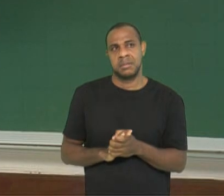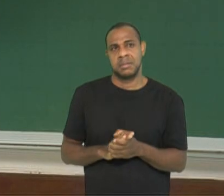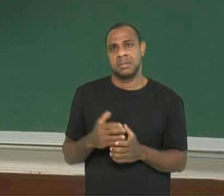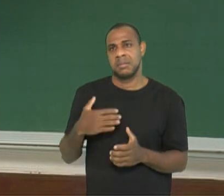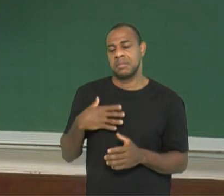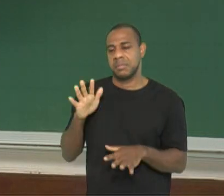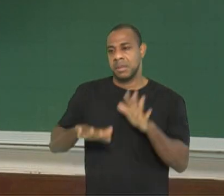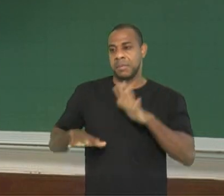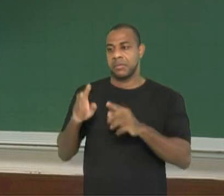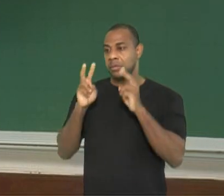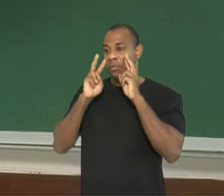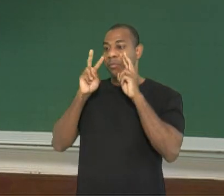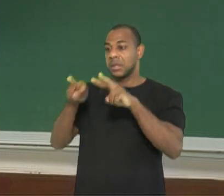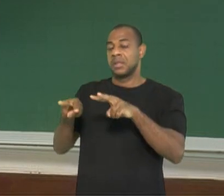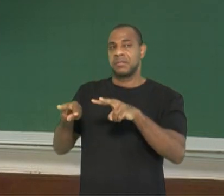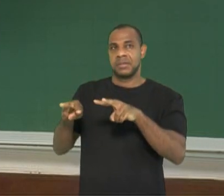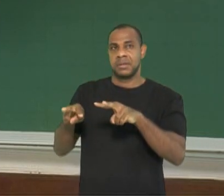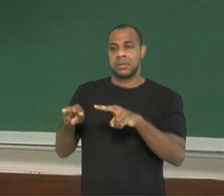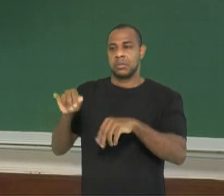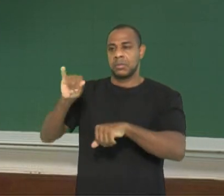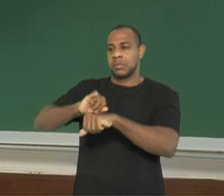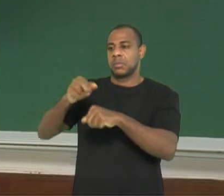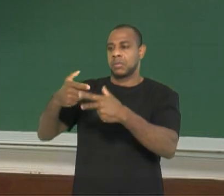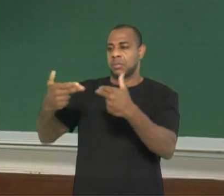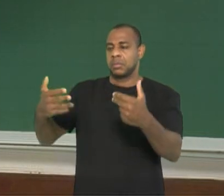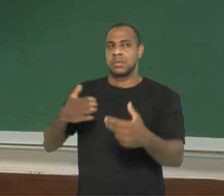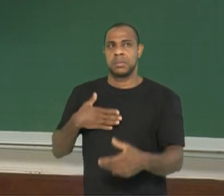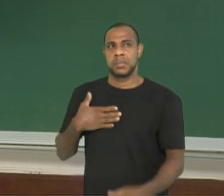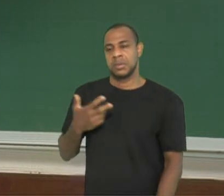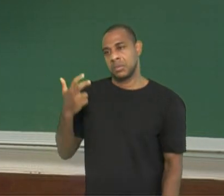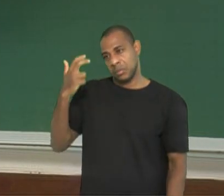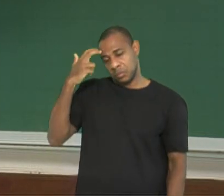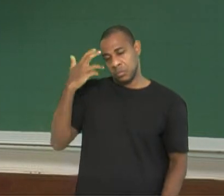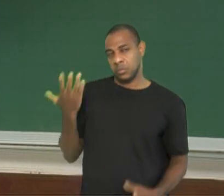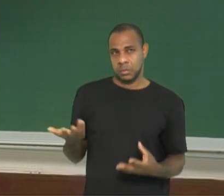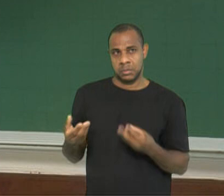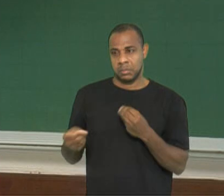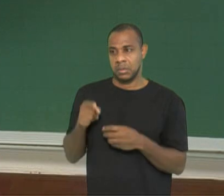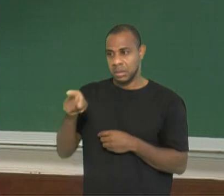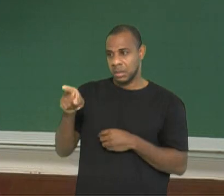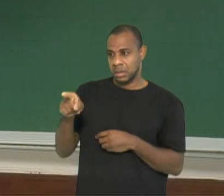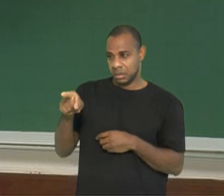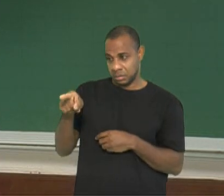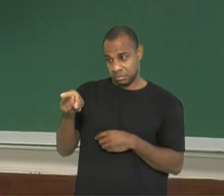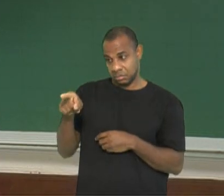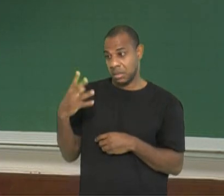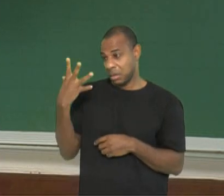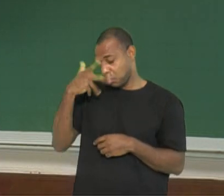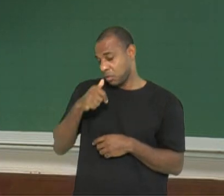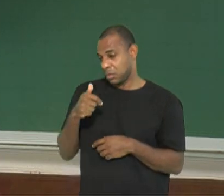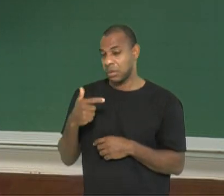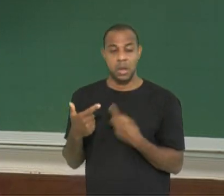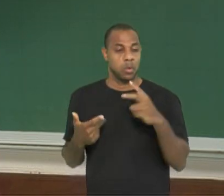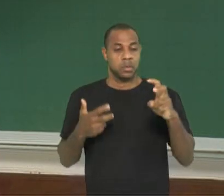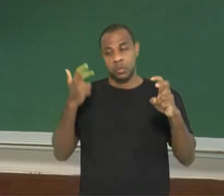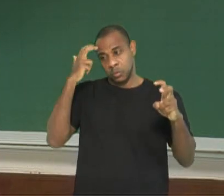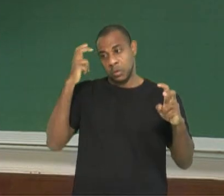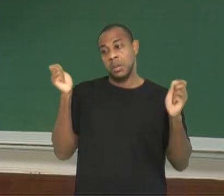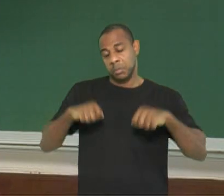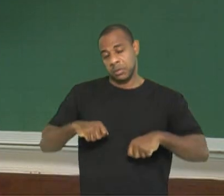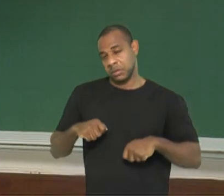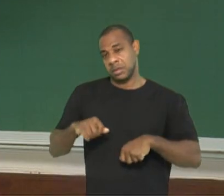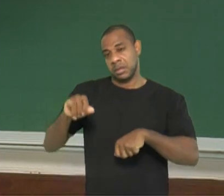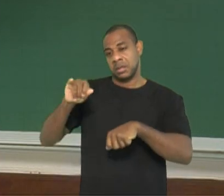senso de visão sobre algum objeto. Na minha cultura e na minha visão, aquele objeto é bonito. Numa outra cultura, numa outra pessoa, aquele objeto pode ser feio.